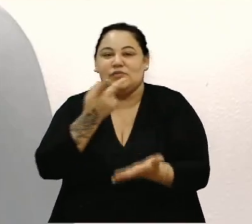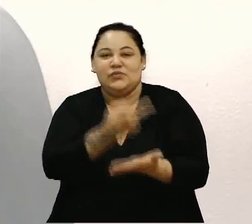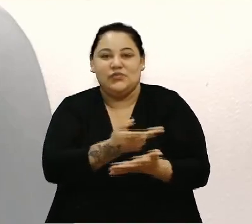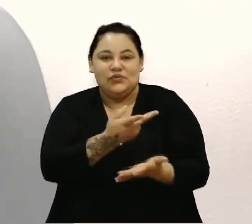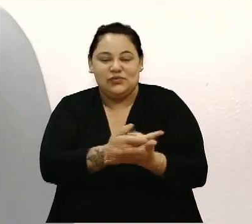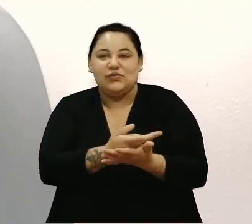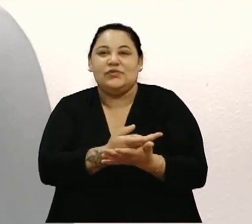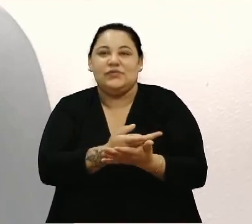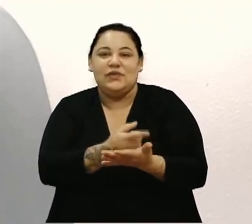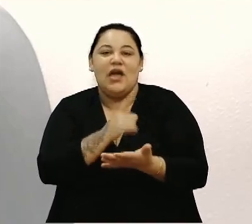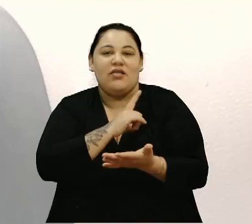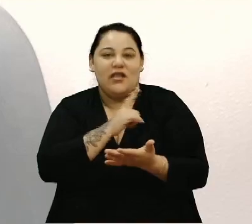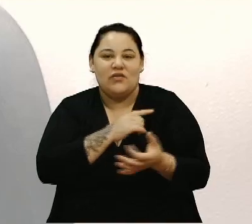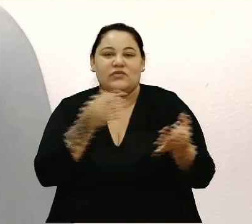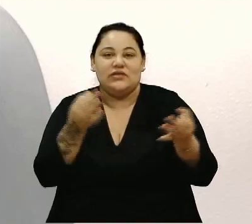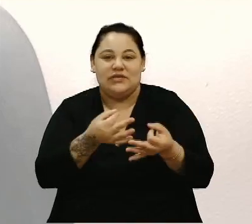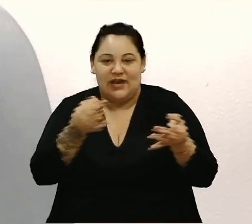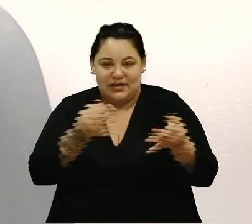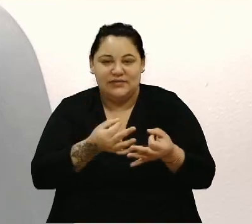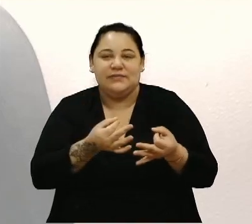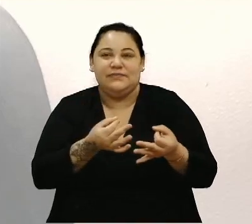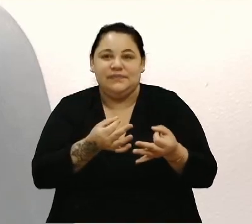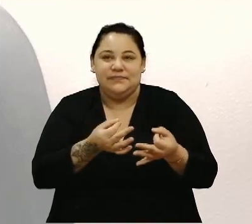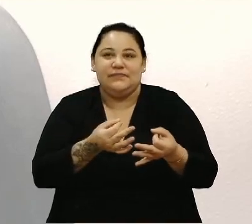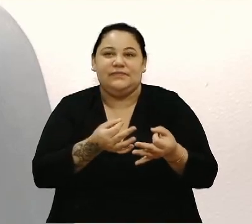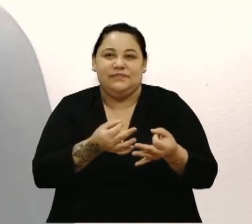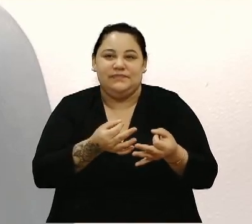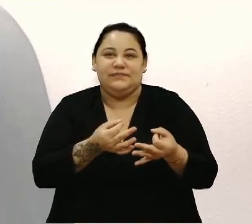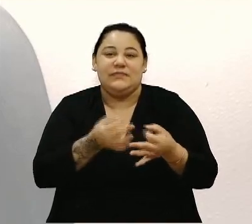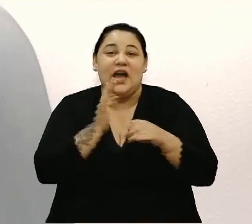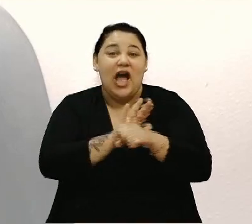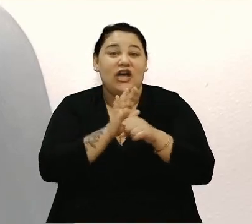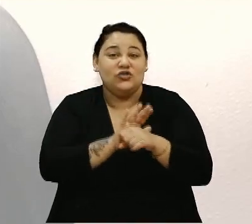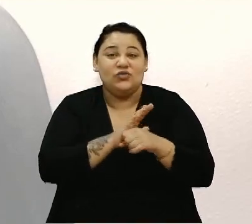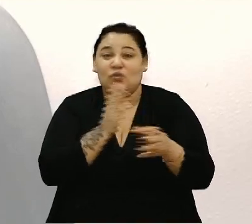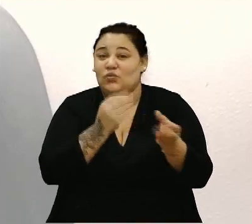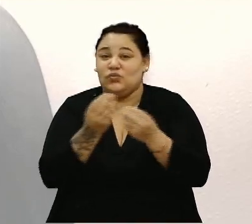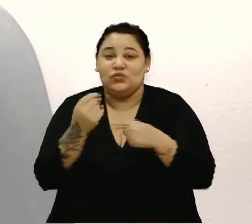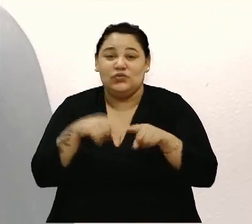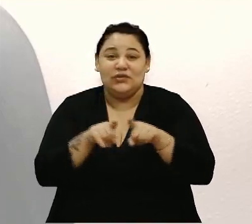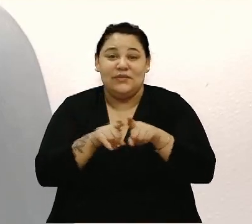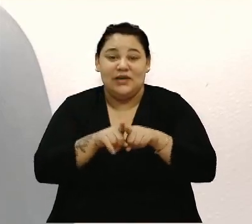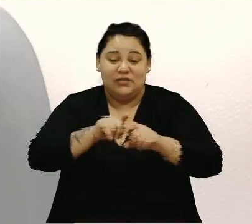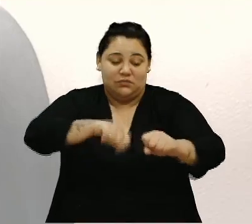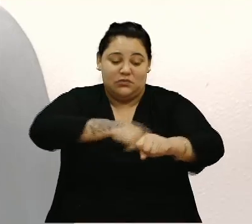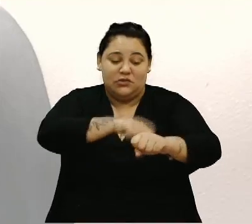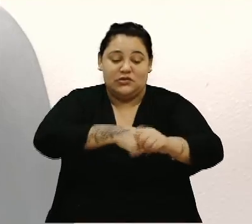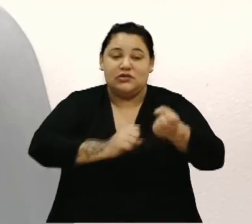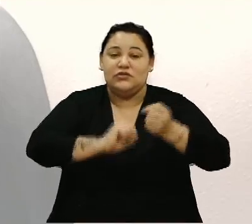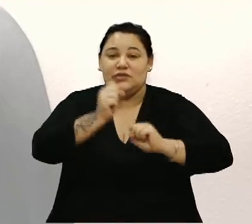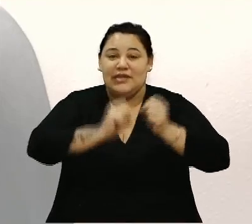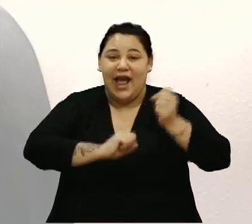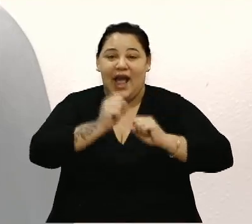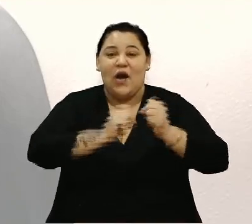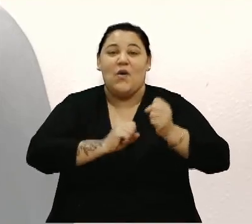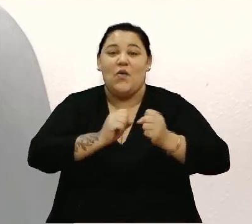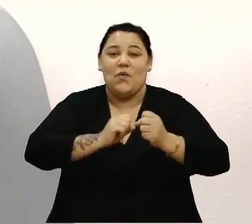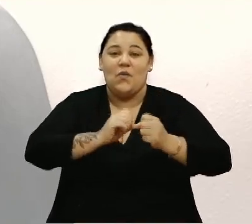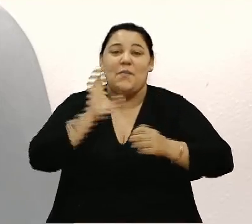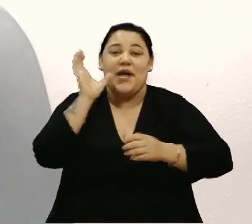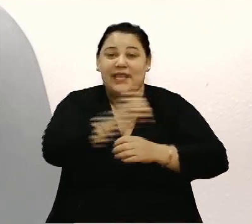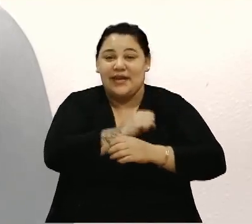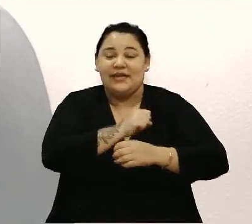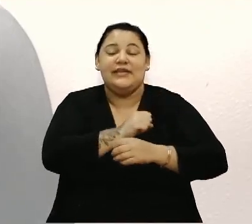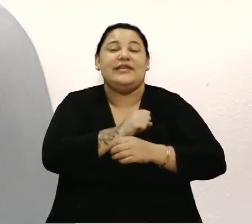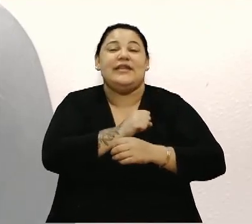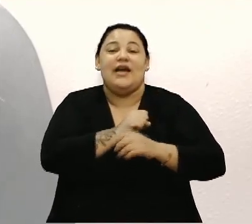que, com certeza, né, ajudou muito nas cozinhas industriais, nas padarias, nas confeitarias,